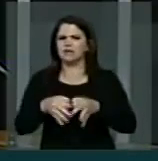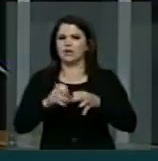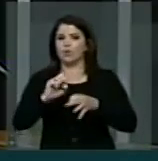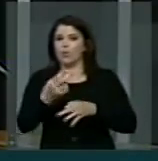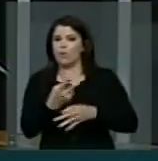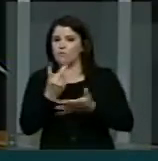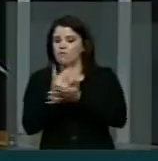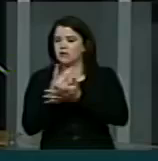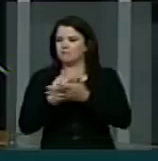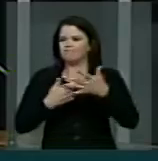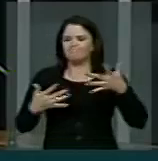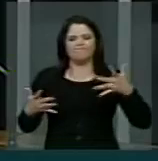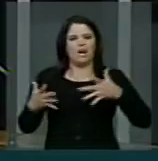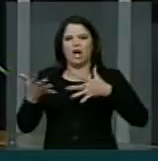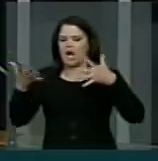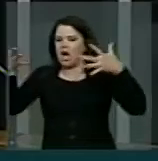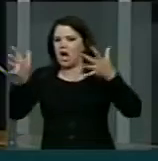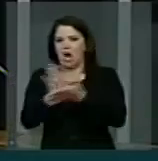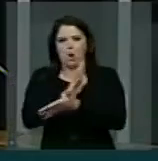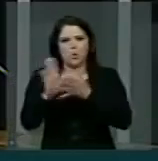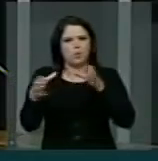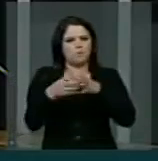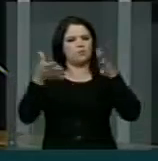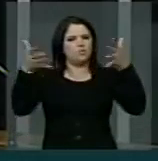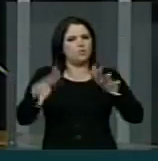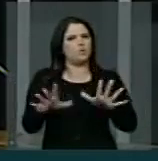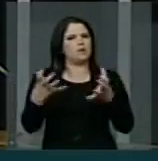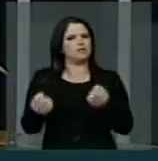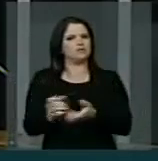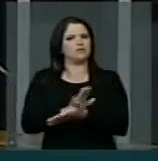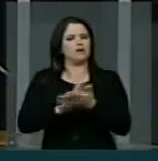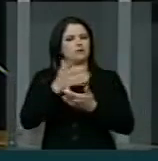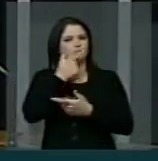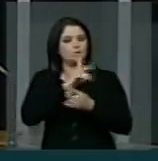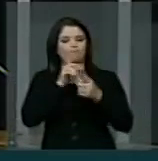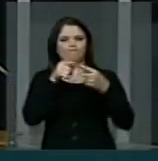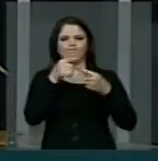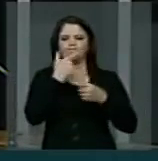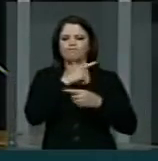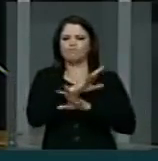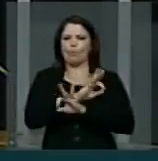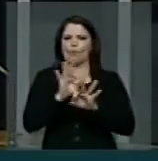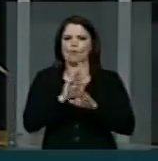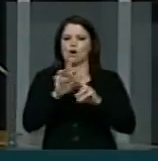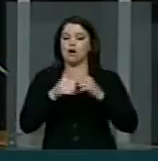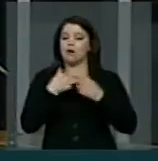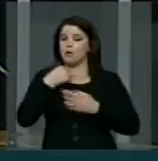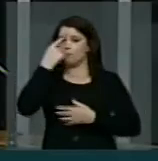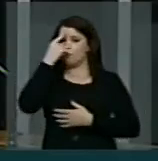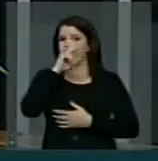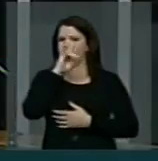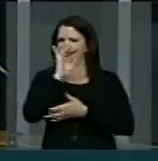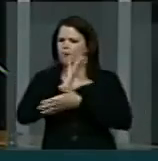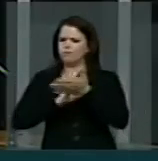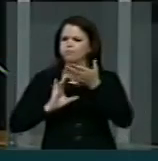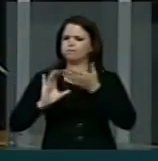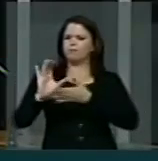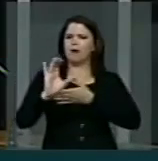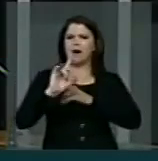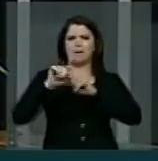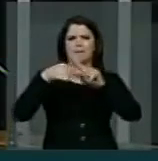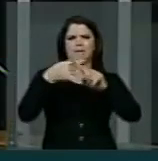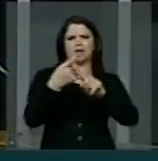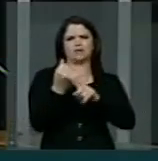a resistência de alguns setores não nos deixou alcançá-los. Penso que caberia uma indenização